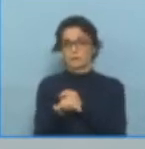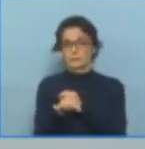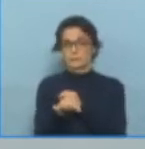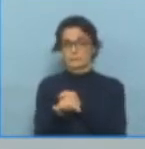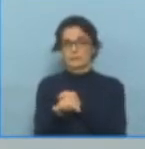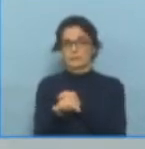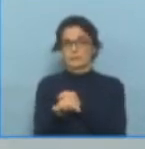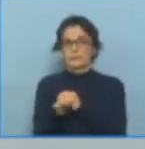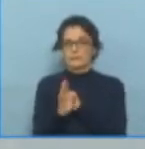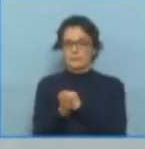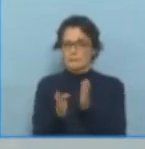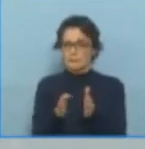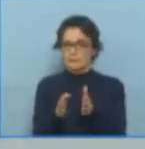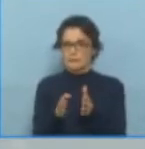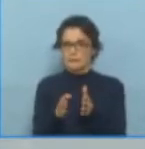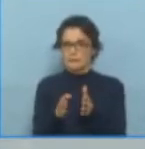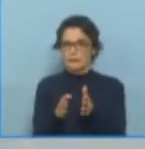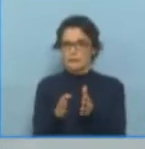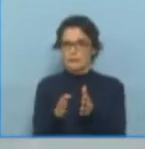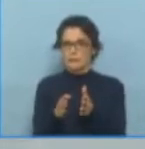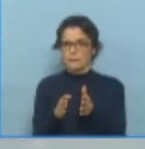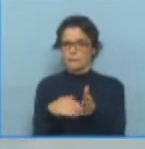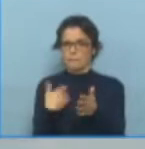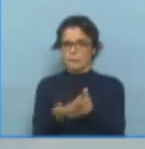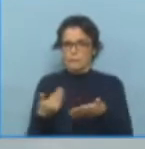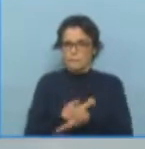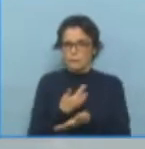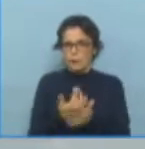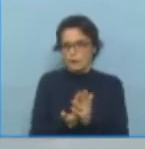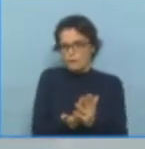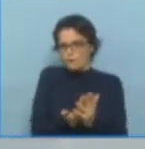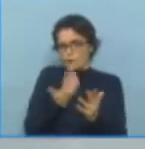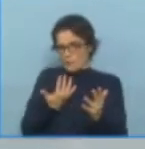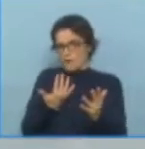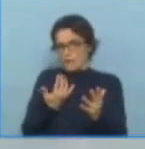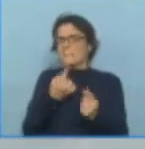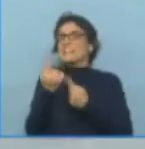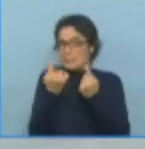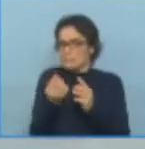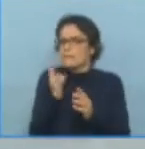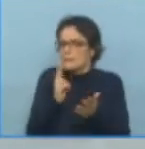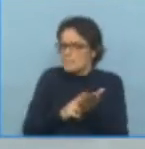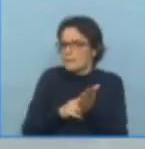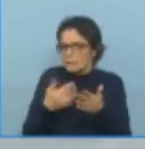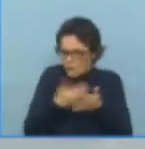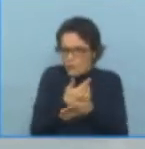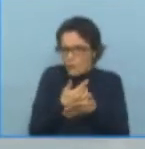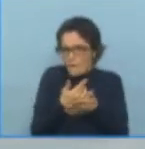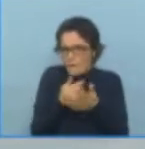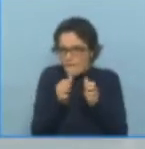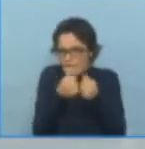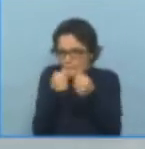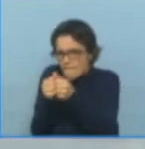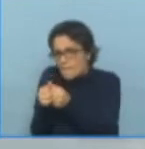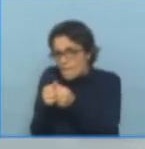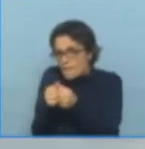mais visibilidade à morte, no sentido em que ela tende a ser escondida, colocada em locais